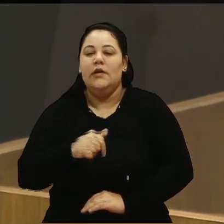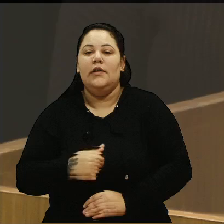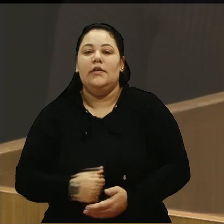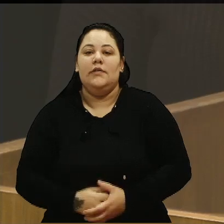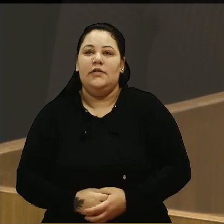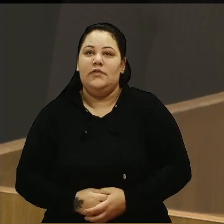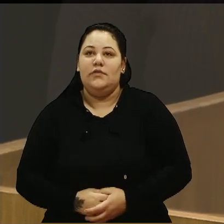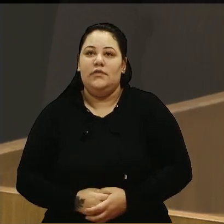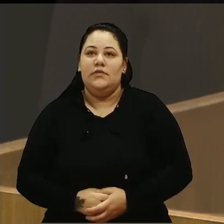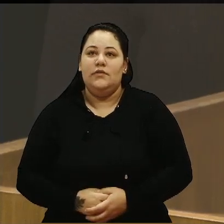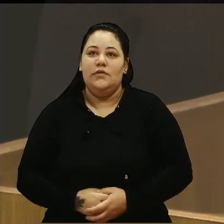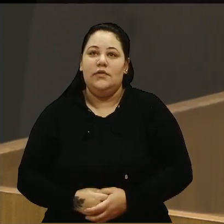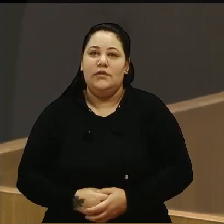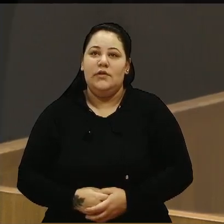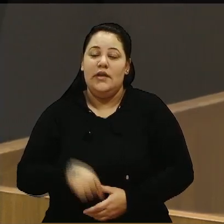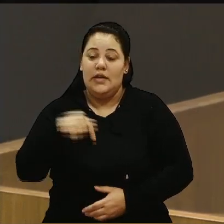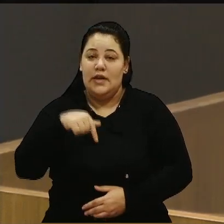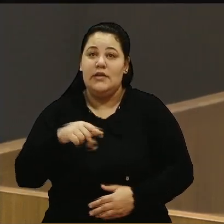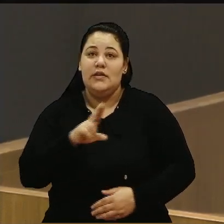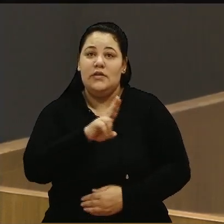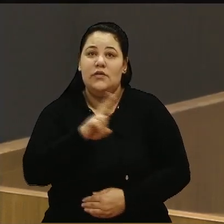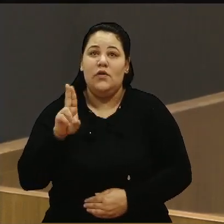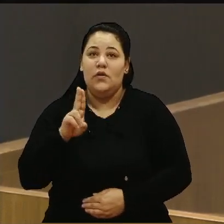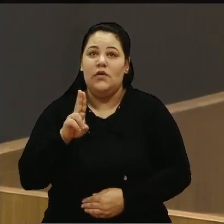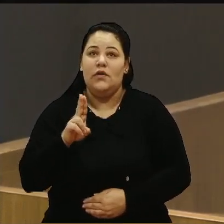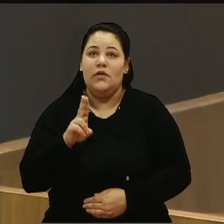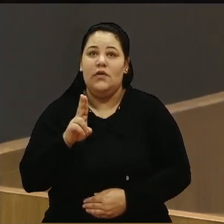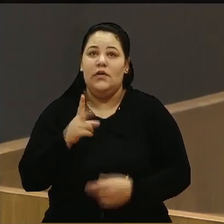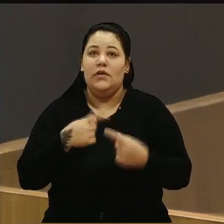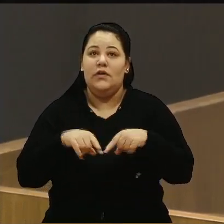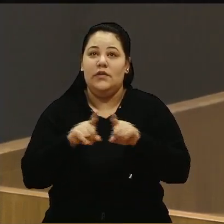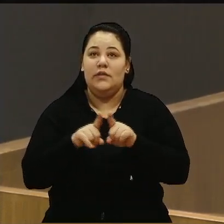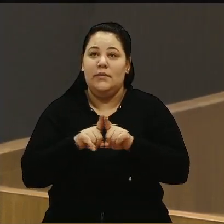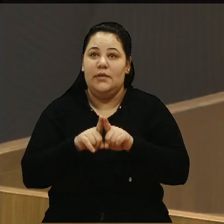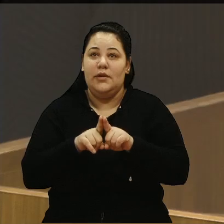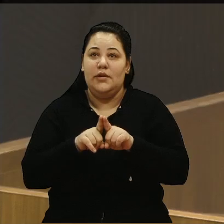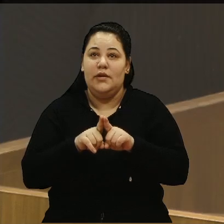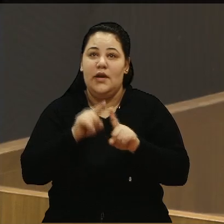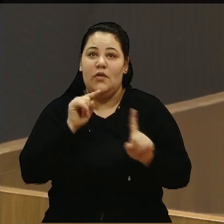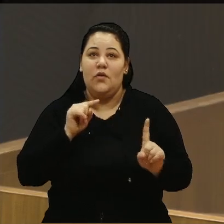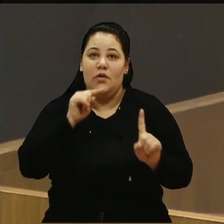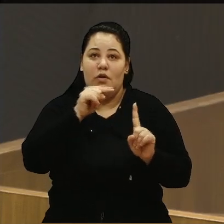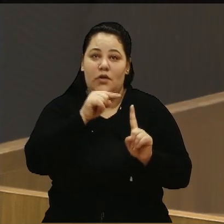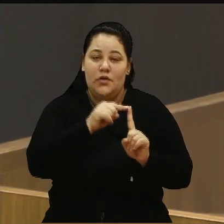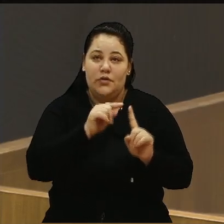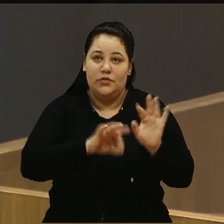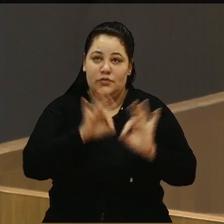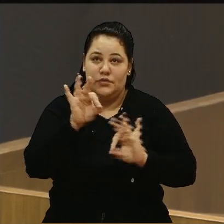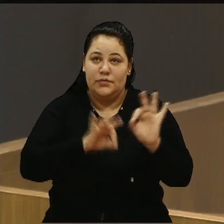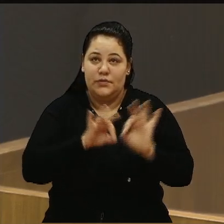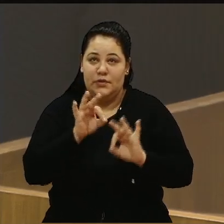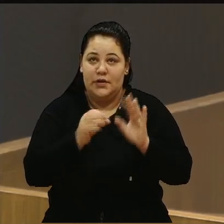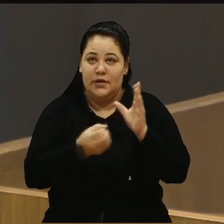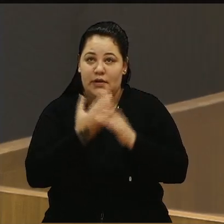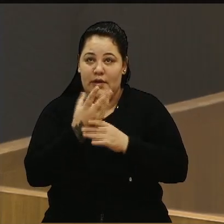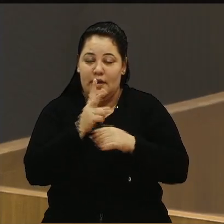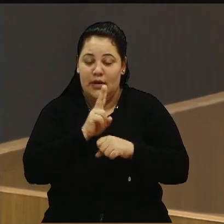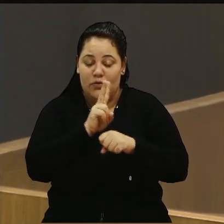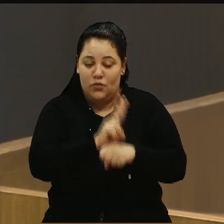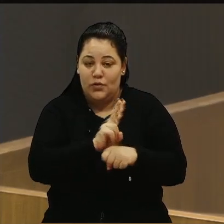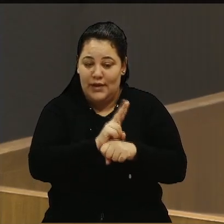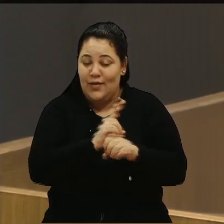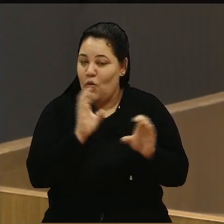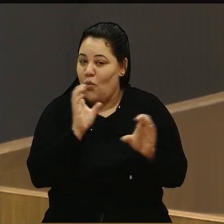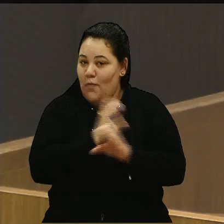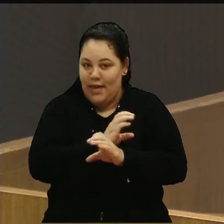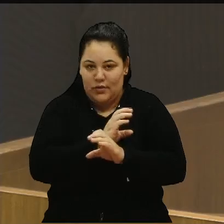longa. E esse nome casa muito bem com o nosso objetivo do projeto, que é proporcionar um cuidado integral com